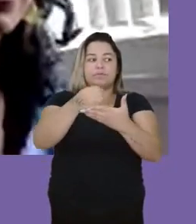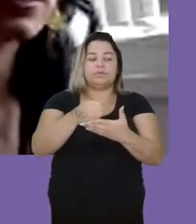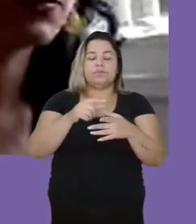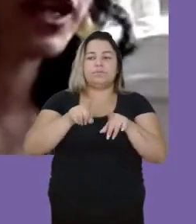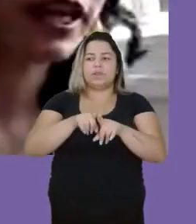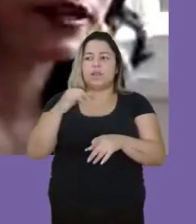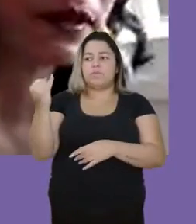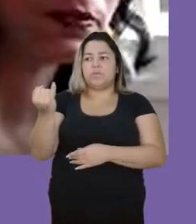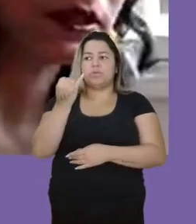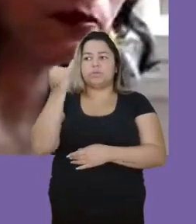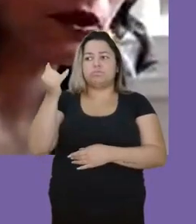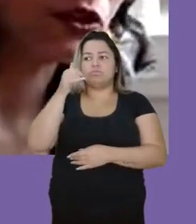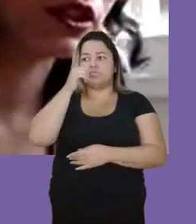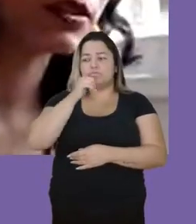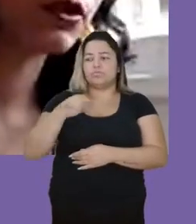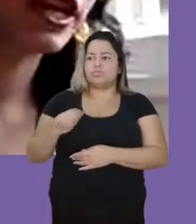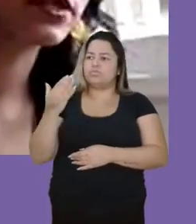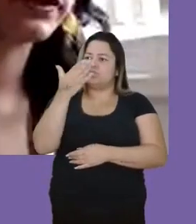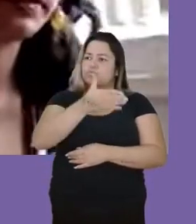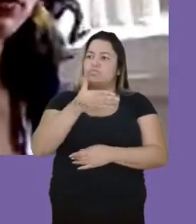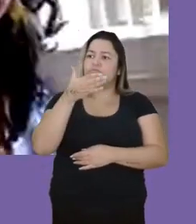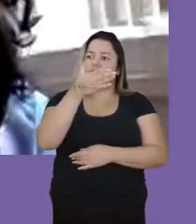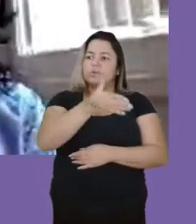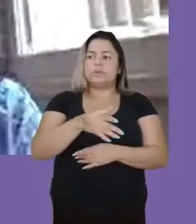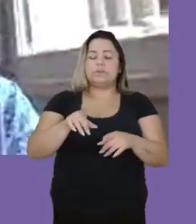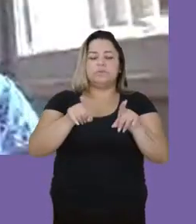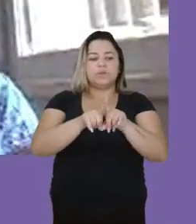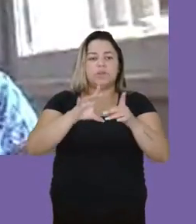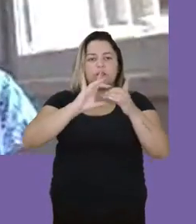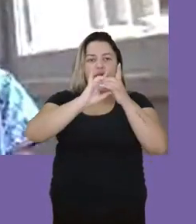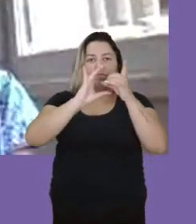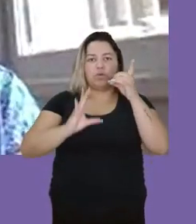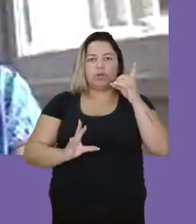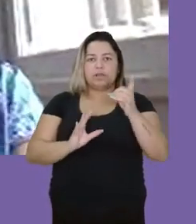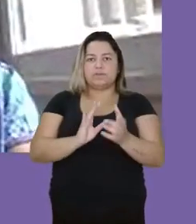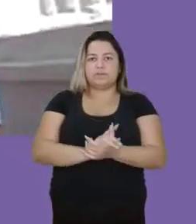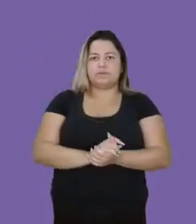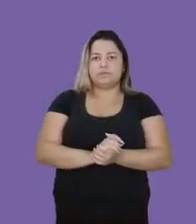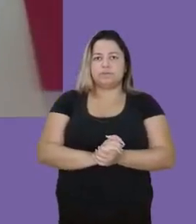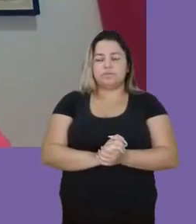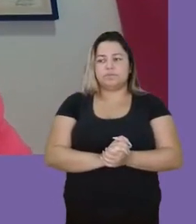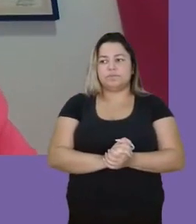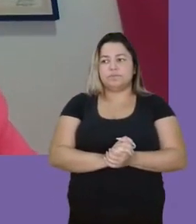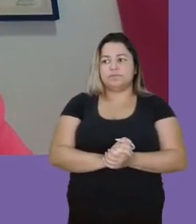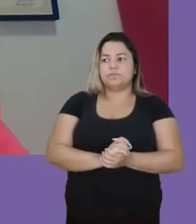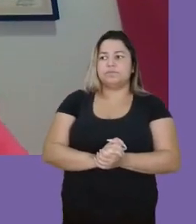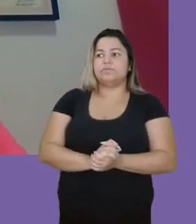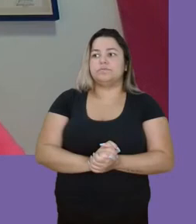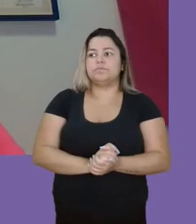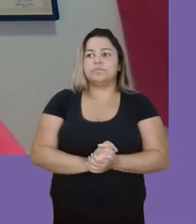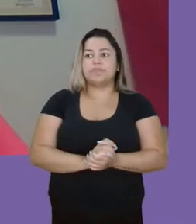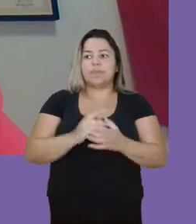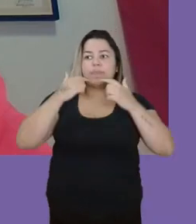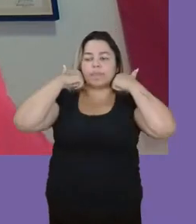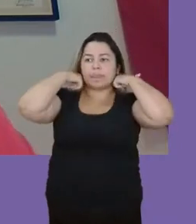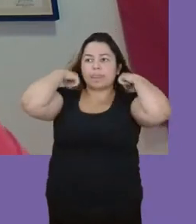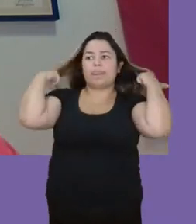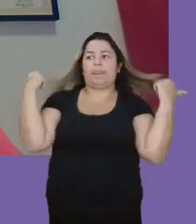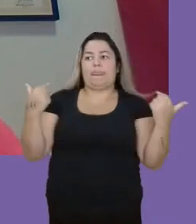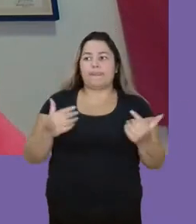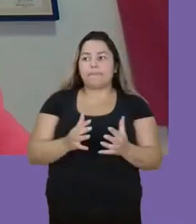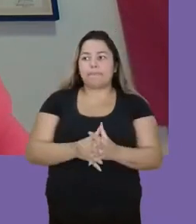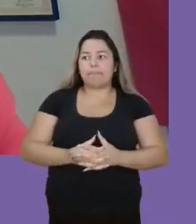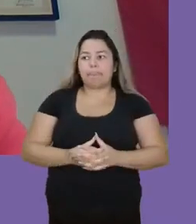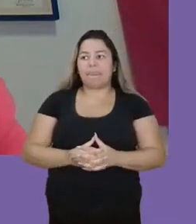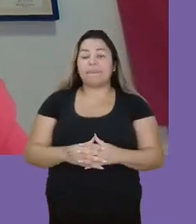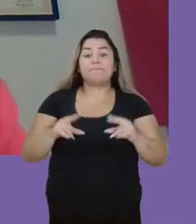importância, né, das mulheres, da participação política das mulheres para a democracia. Desse ponto. Bom,